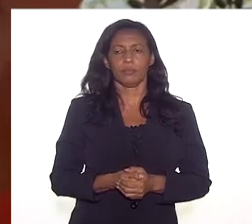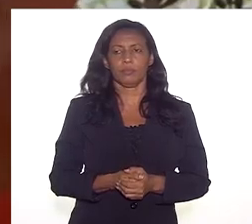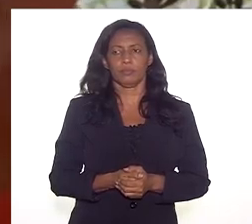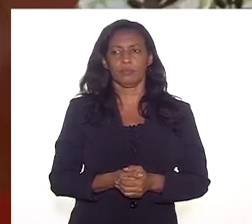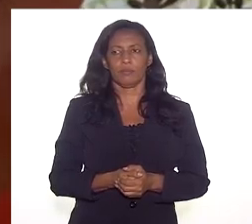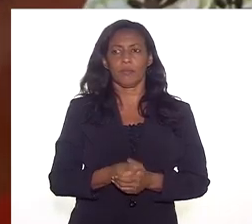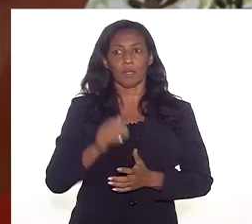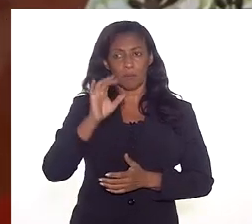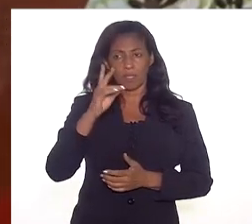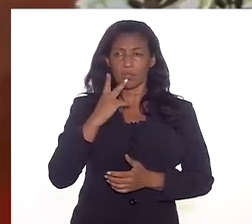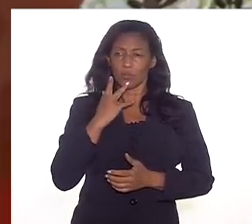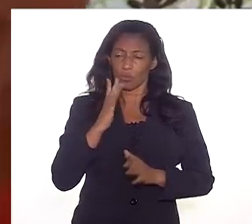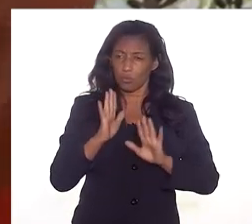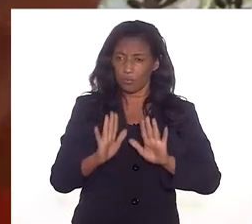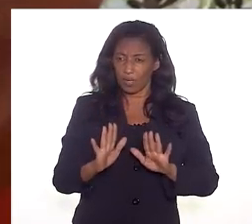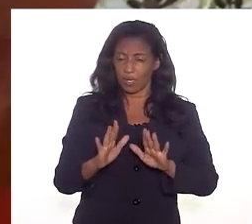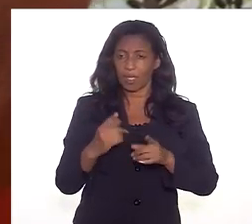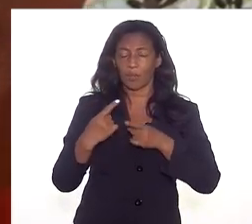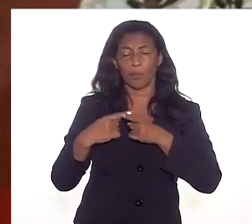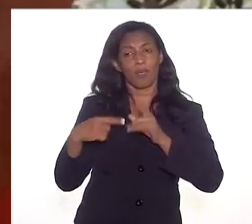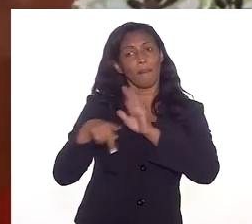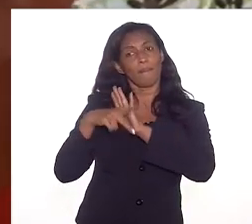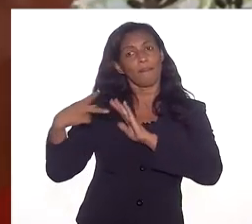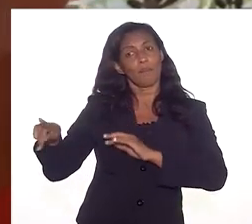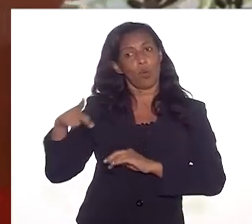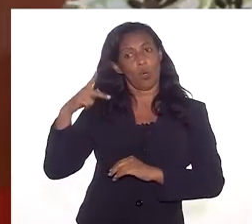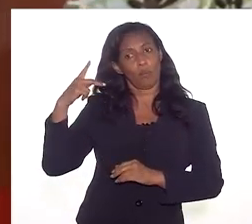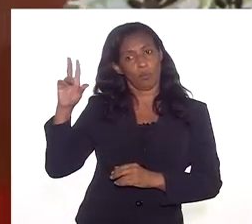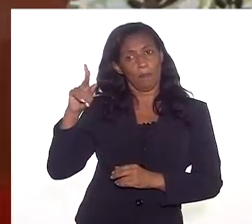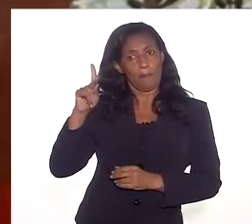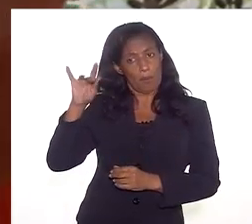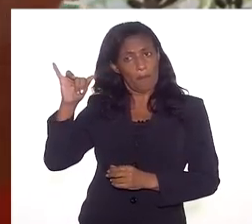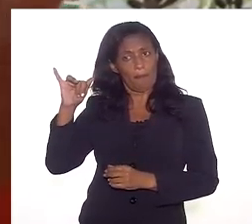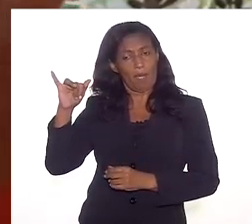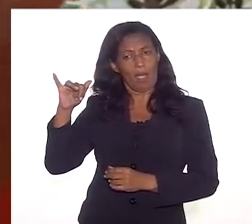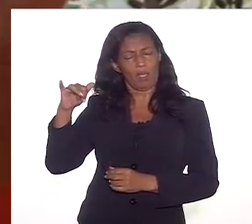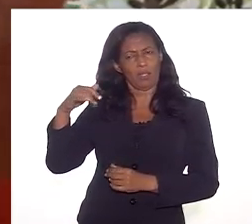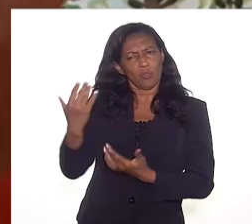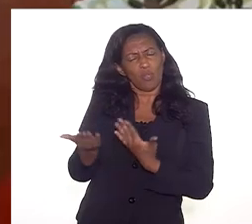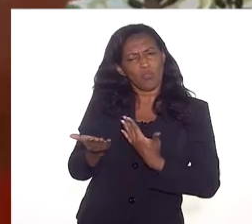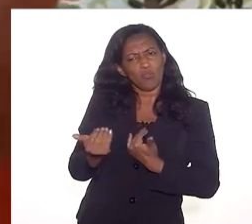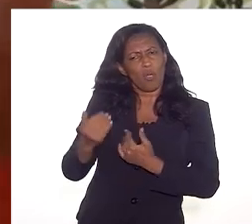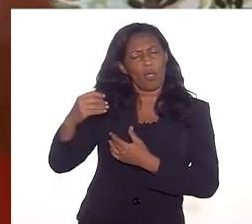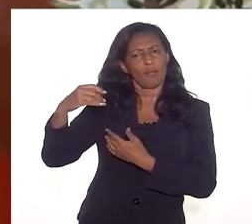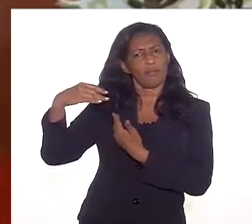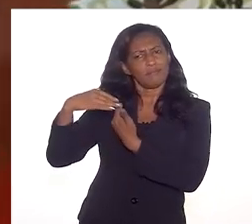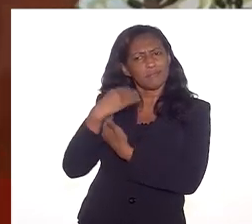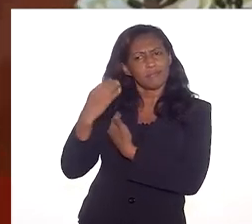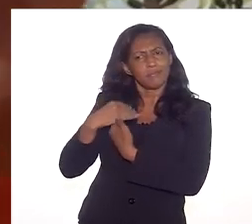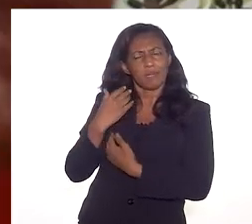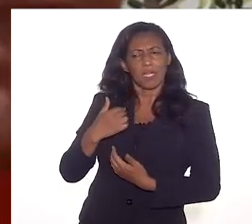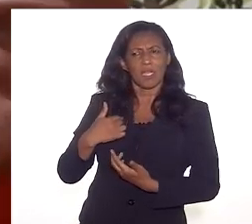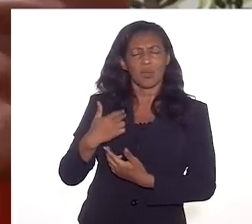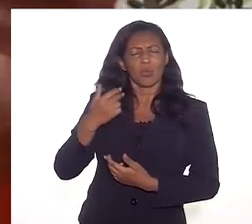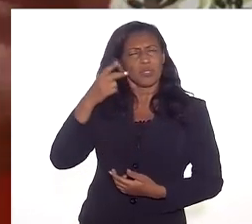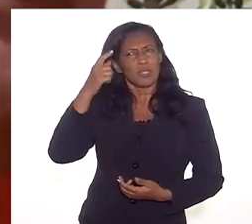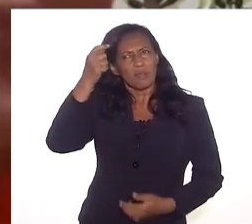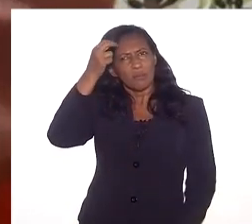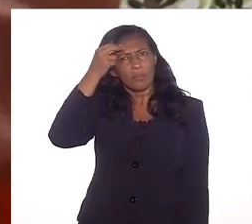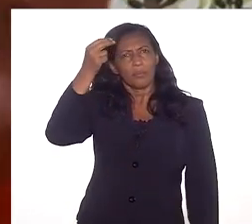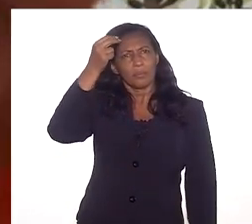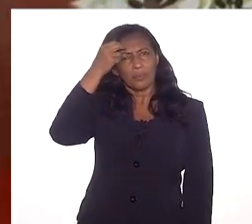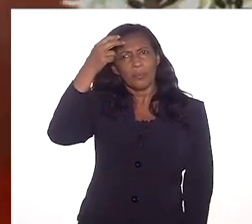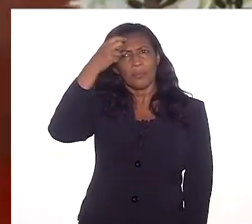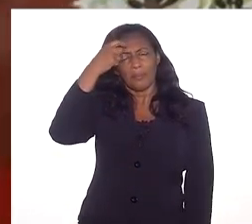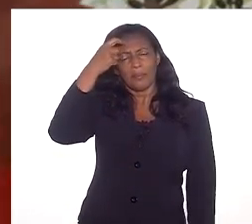eu só estou citando isso porque veio dele essa questão desde jovem, né? E aí eu sempre carregava